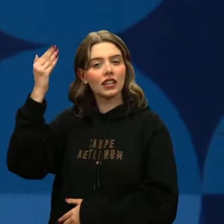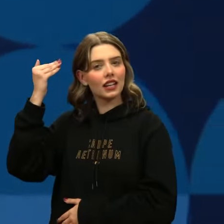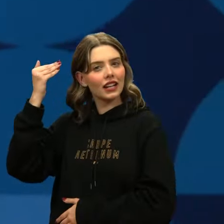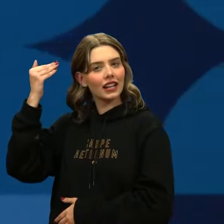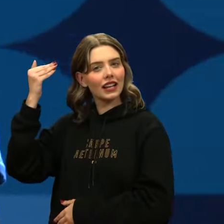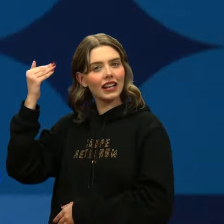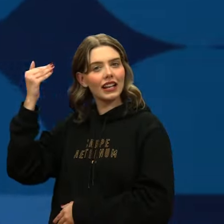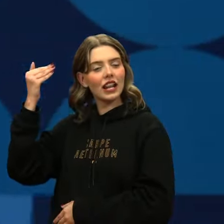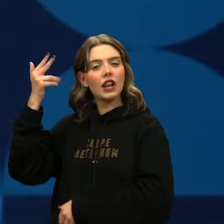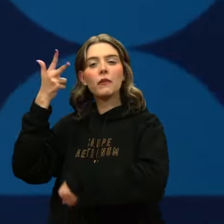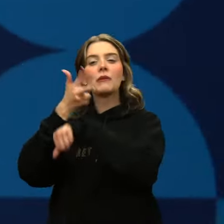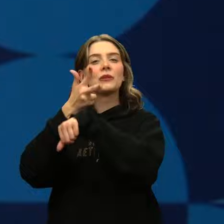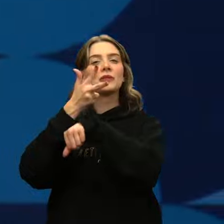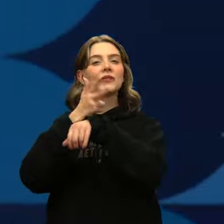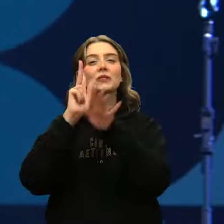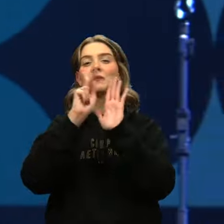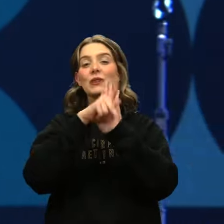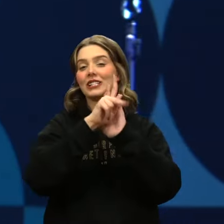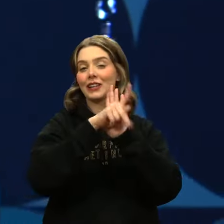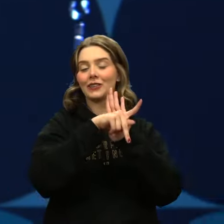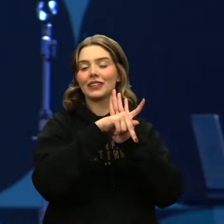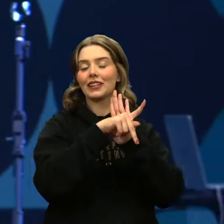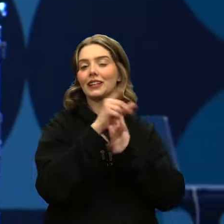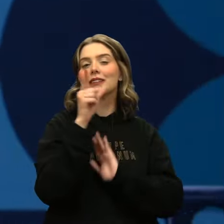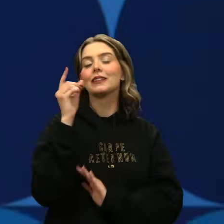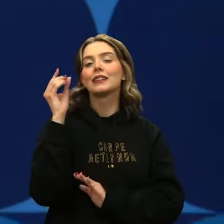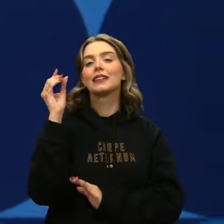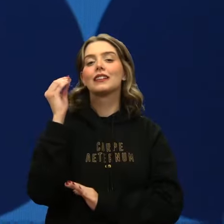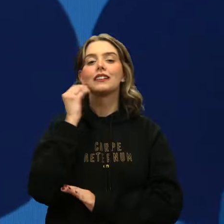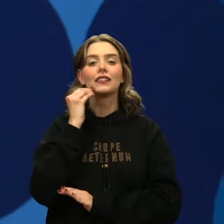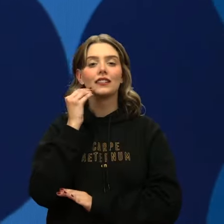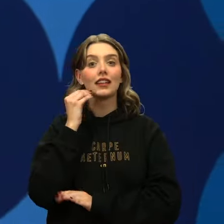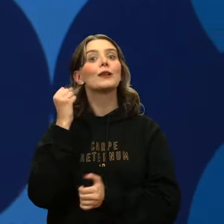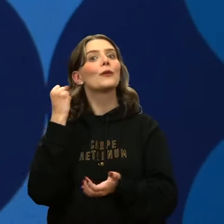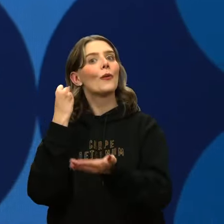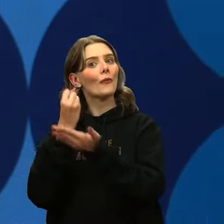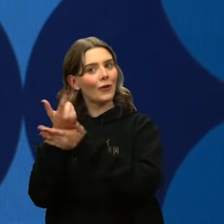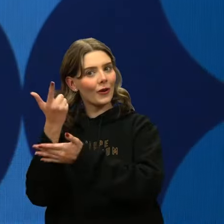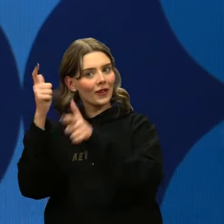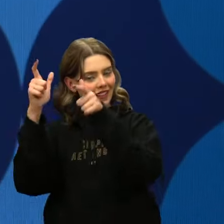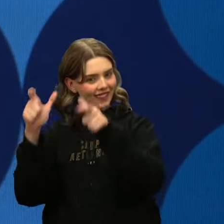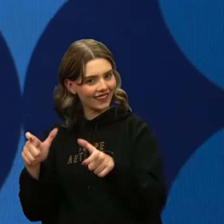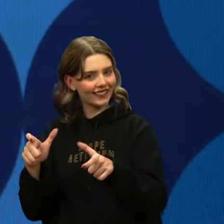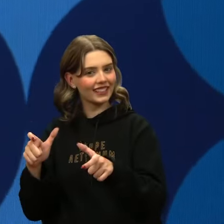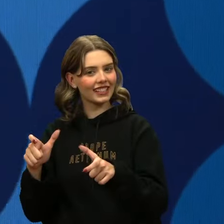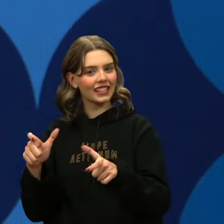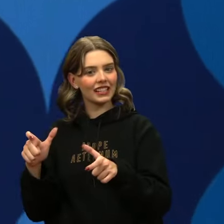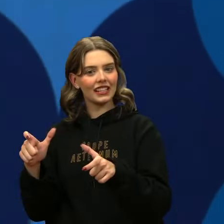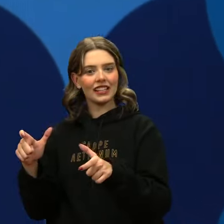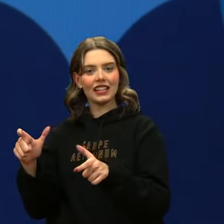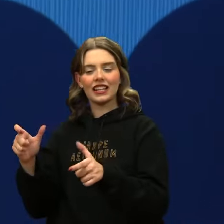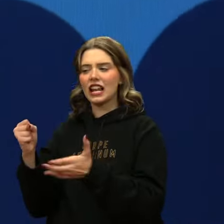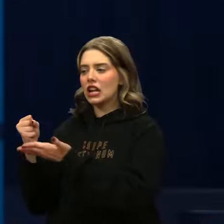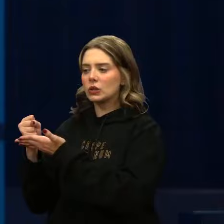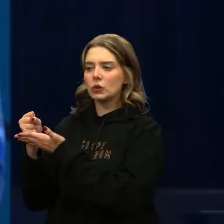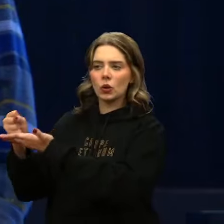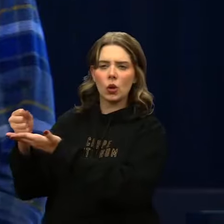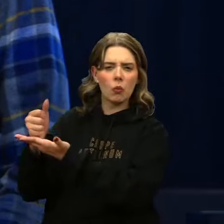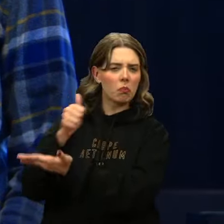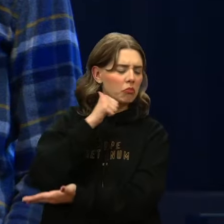alguns vídeos do projeto. Ele comprou o terreno que ele queria. Ele acolheu sei lá quantas mulheres